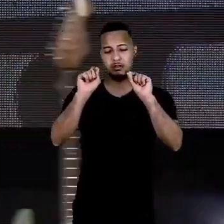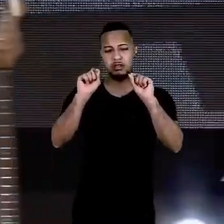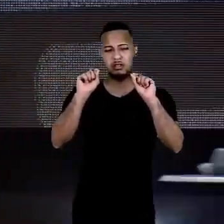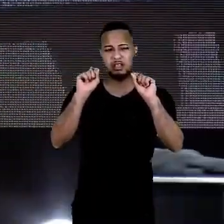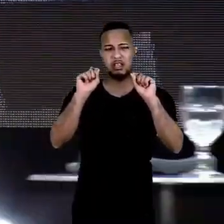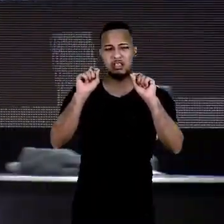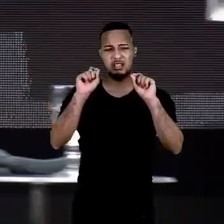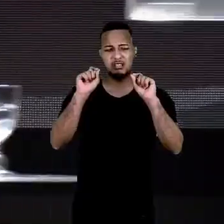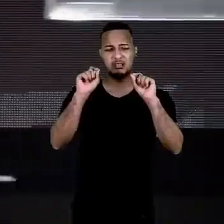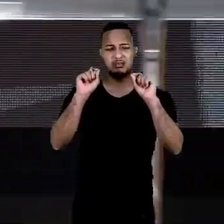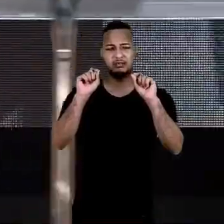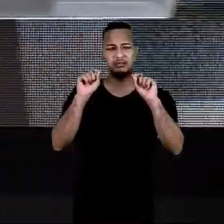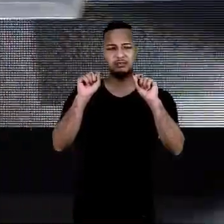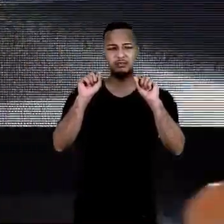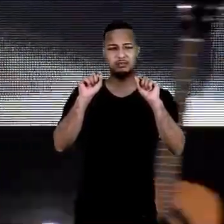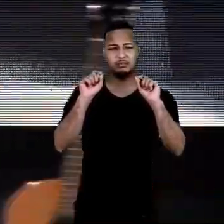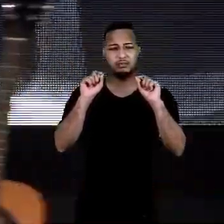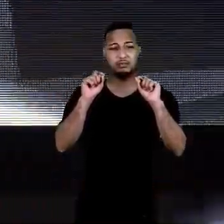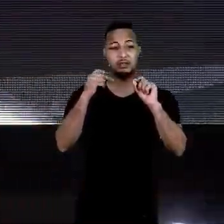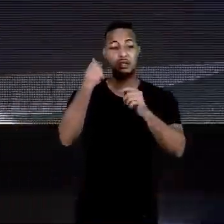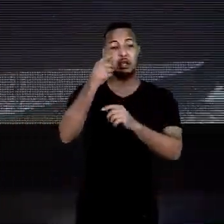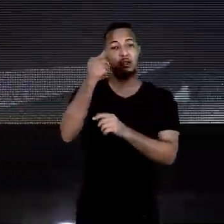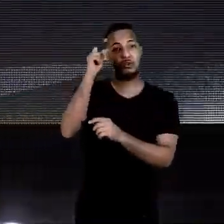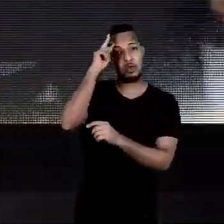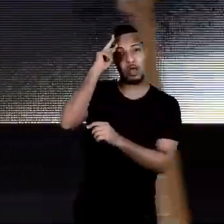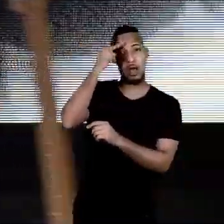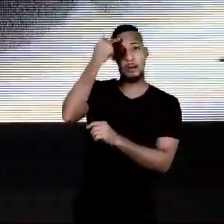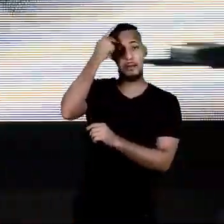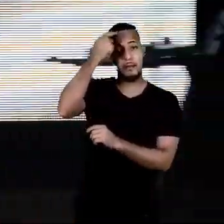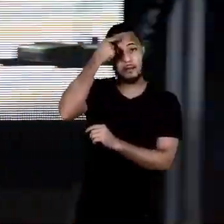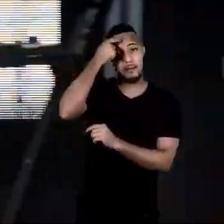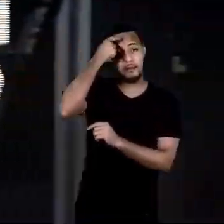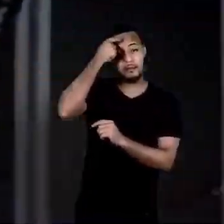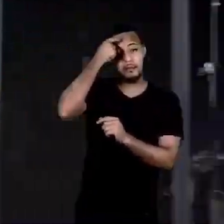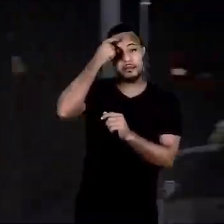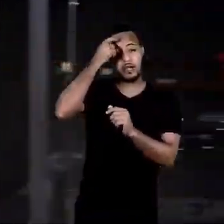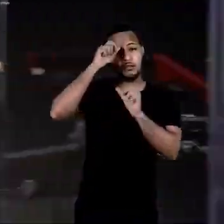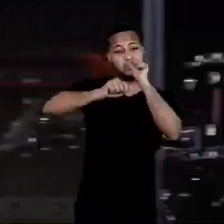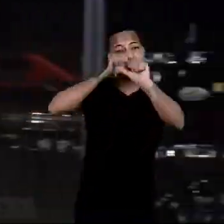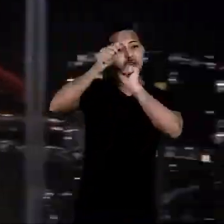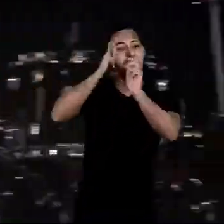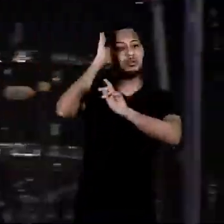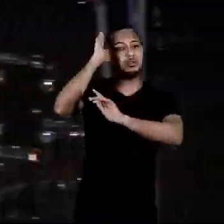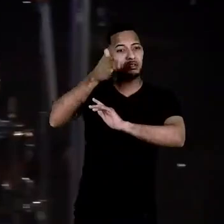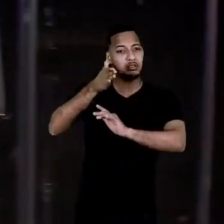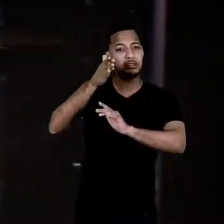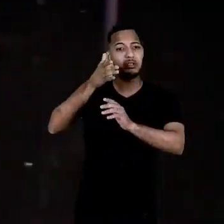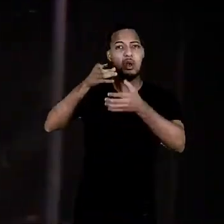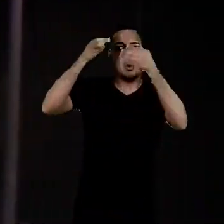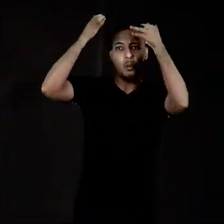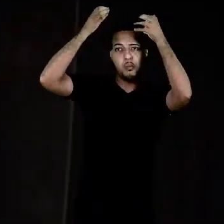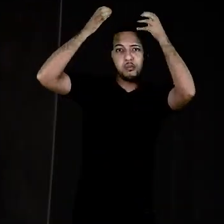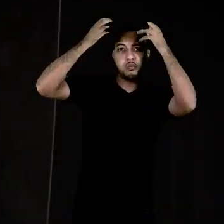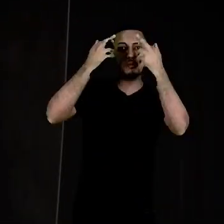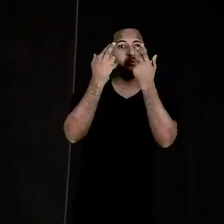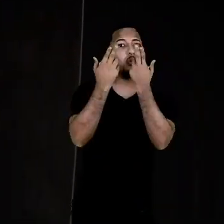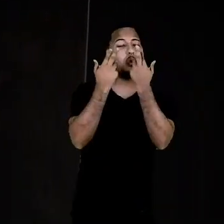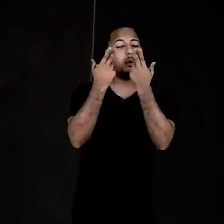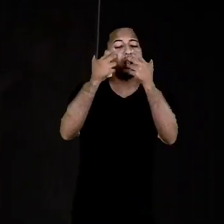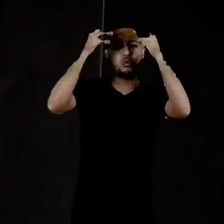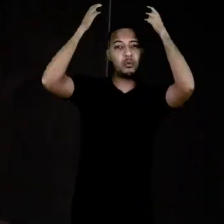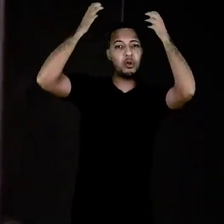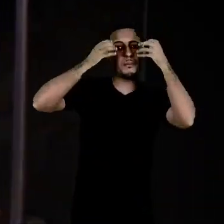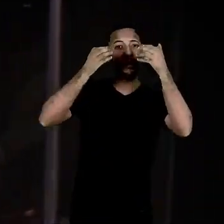Espírito Santo de Deus. Eu declaro que a sua mente é a mente de Efésios capítulo 6. O capacete da salvação está sobre a sua